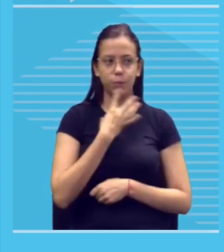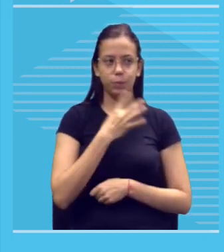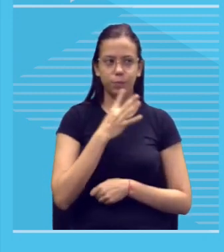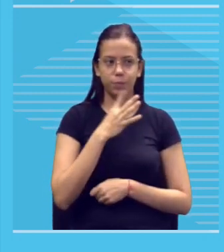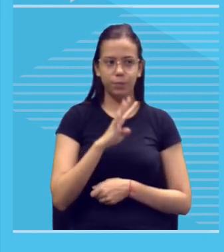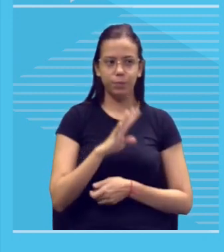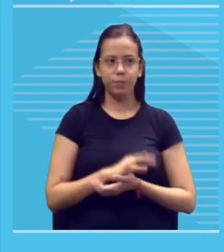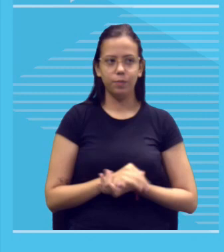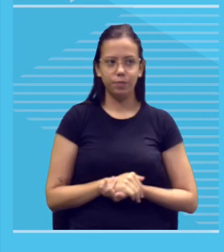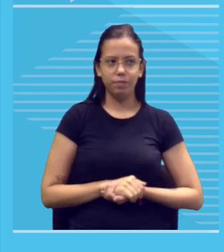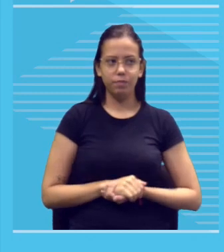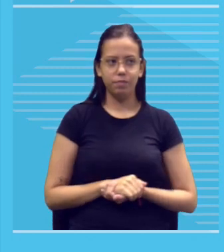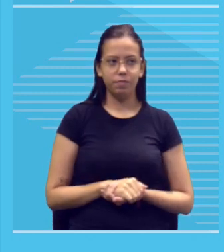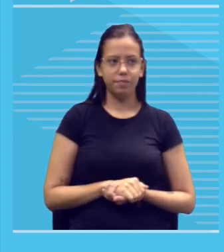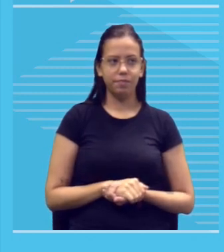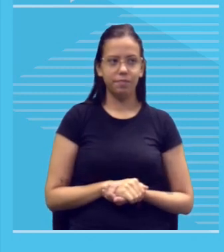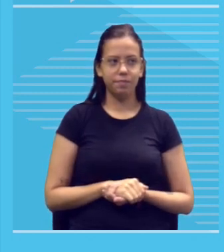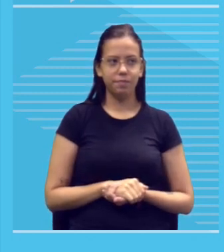mais um